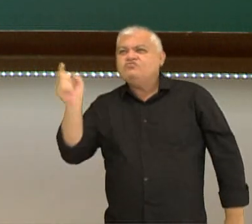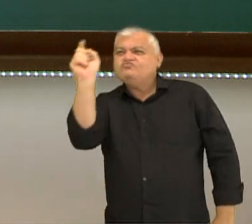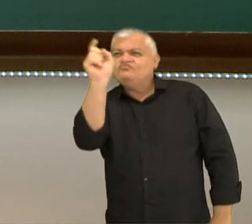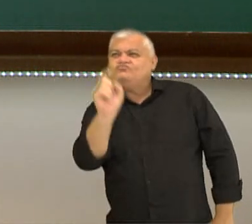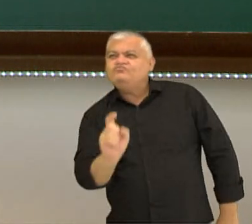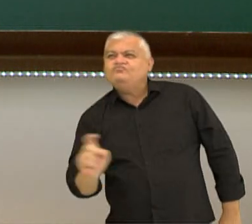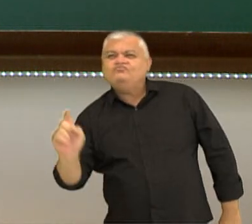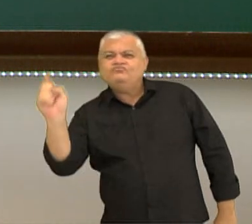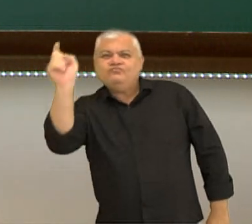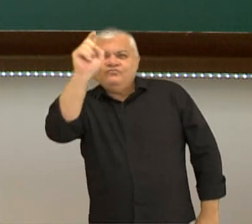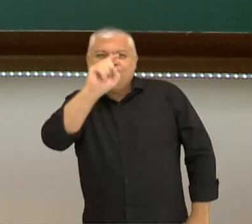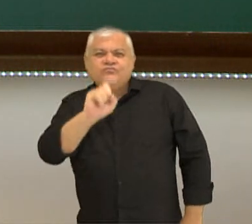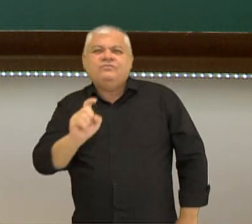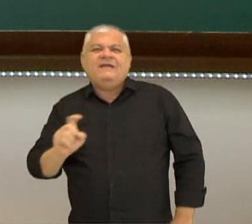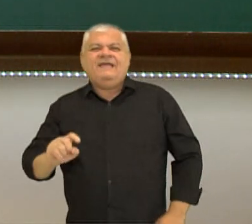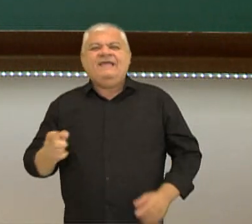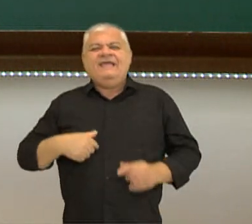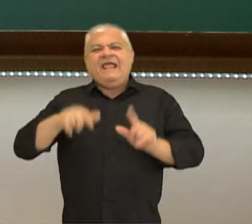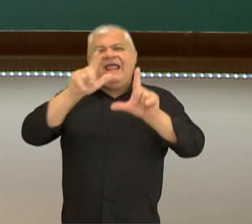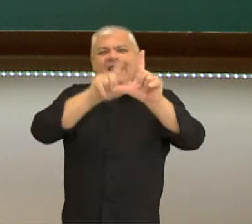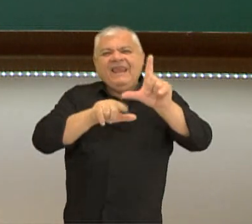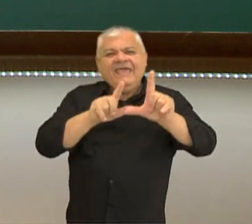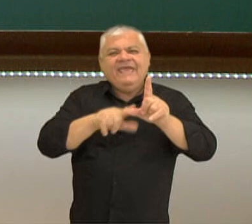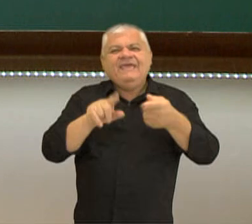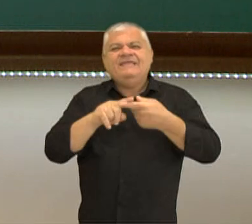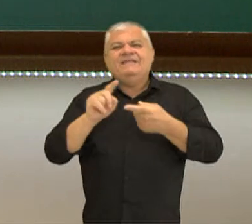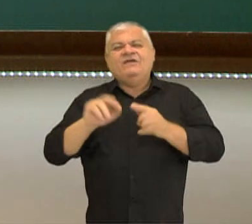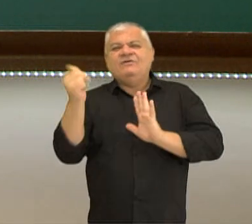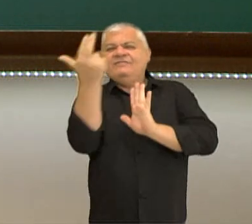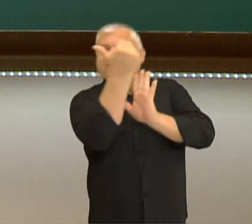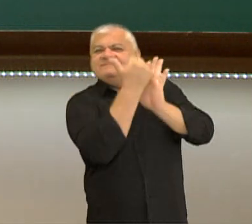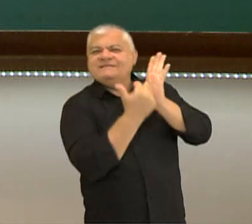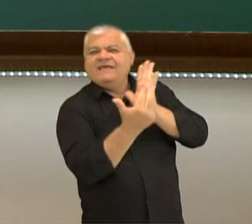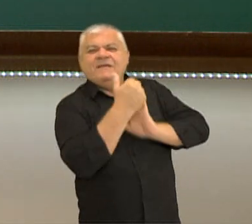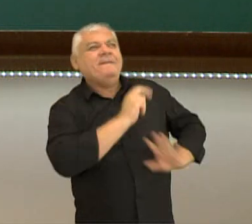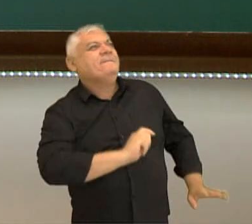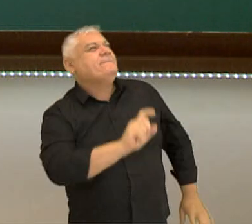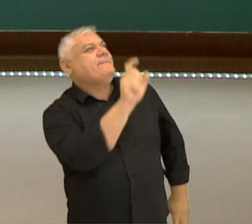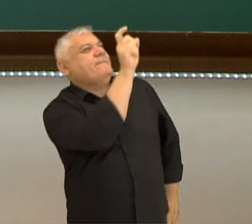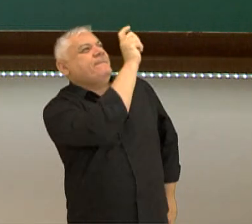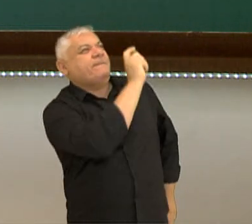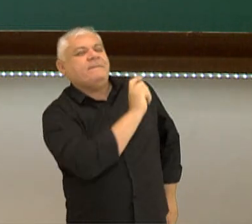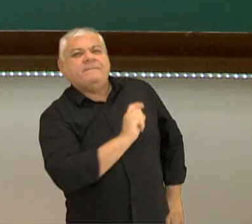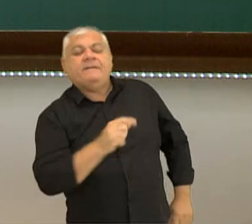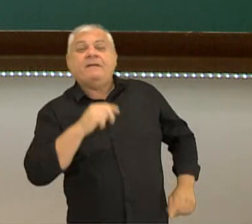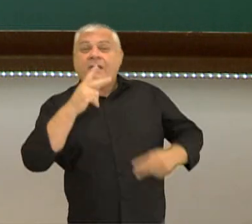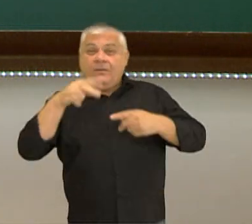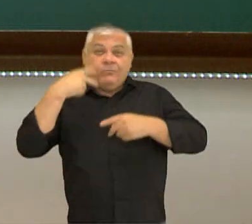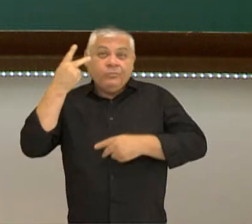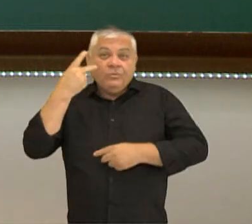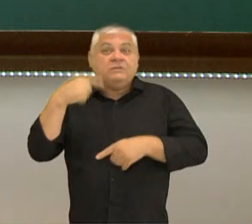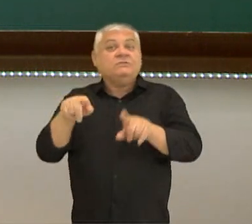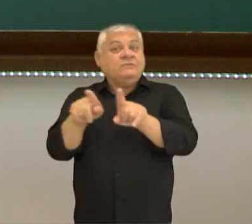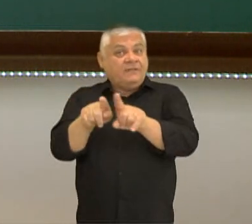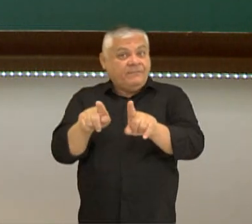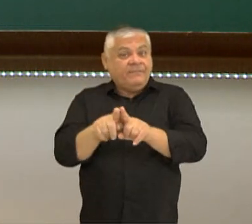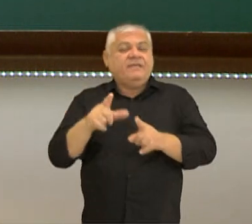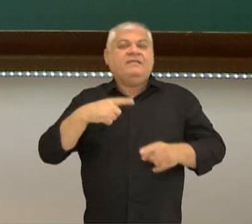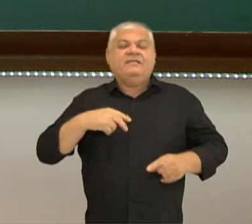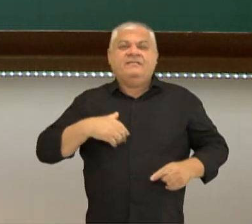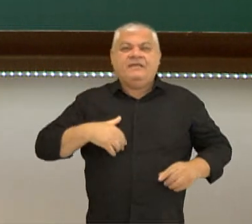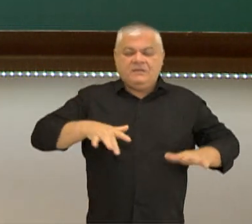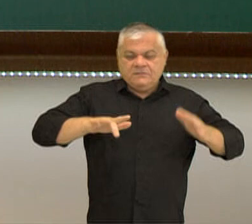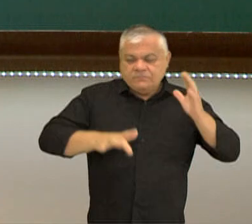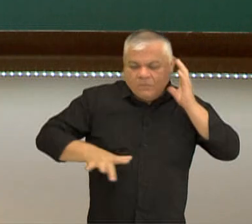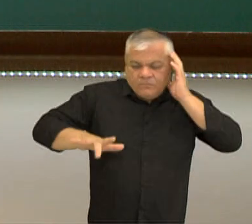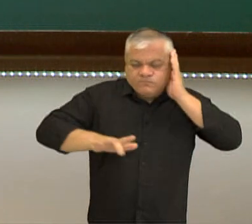recado seja com as letras ou com os desenhos, trazendo toda a questão política também. Tem os DJs,